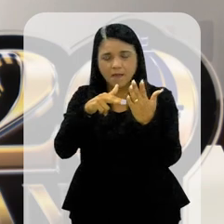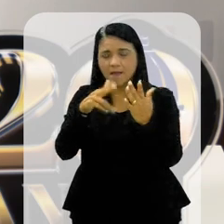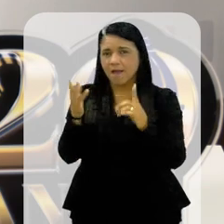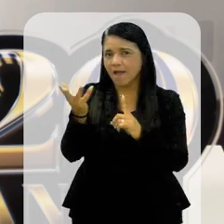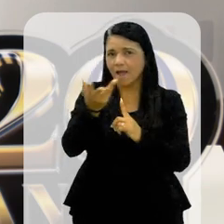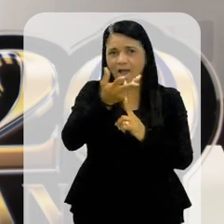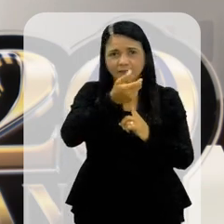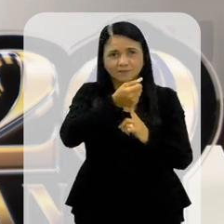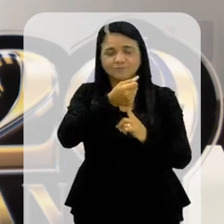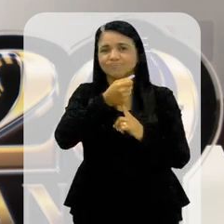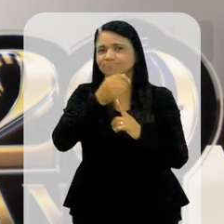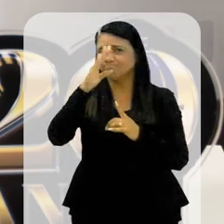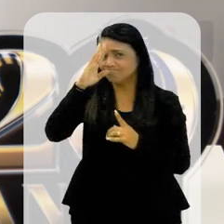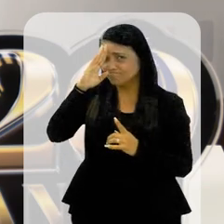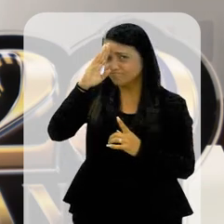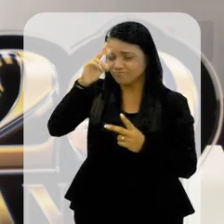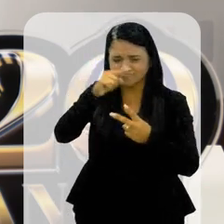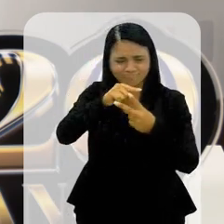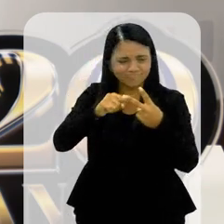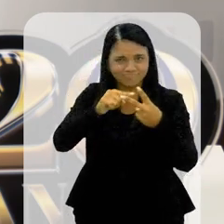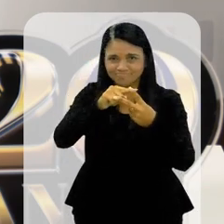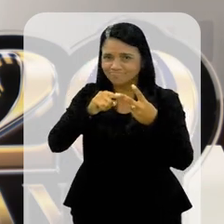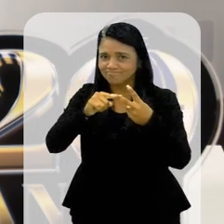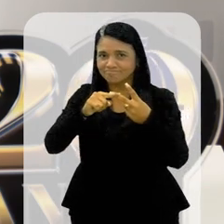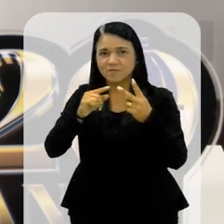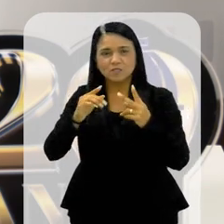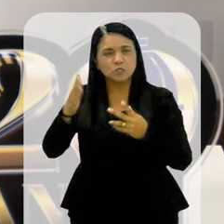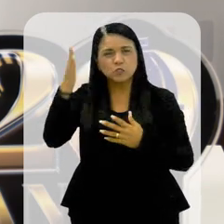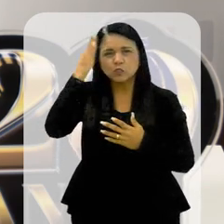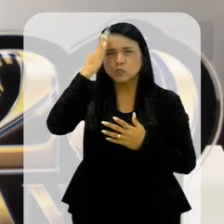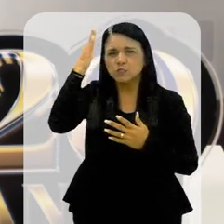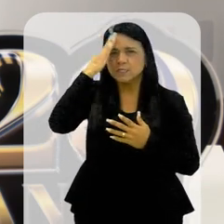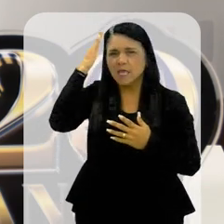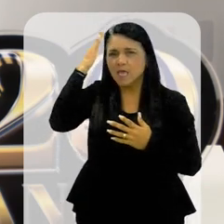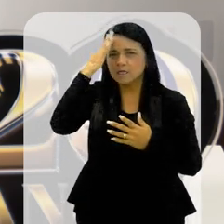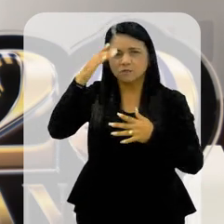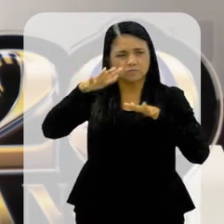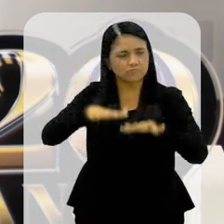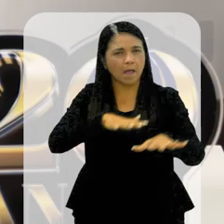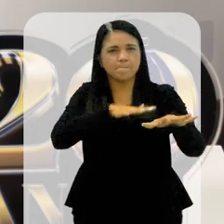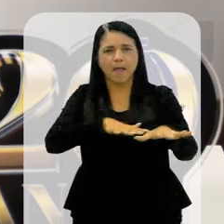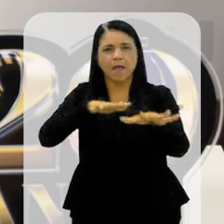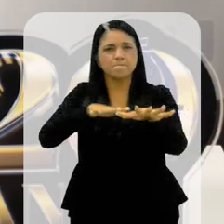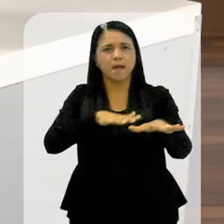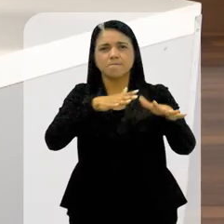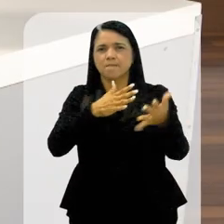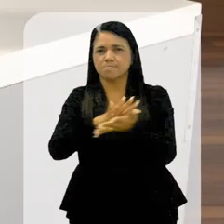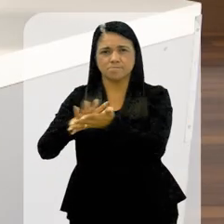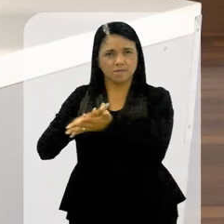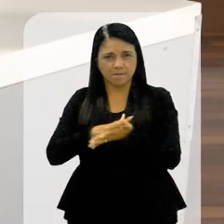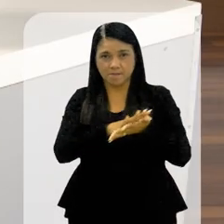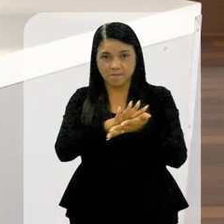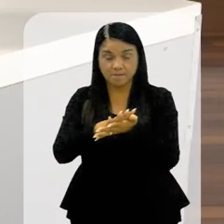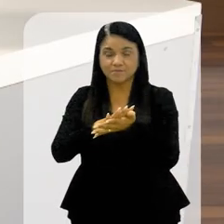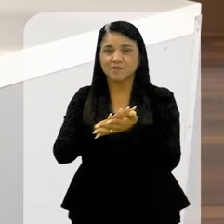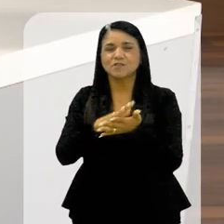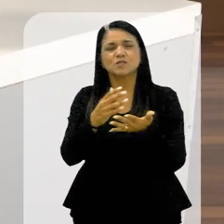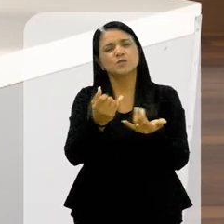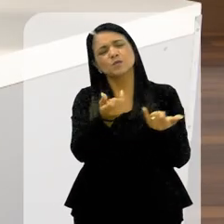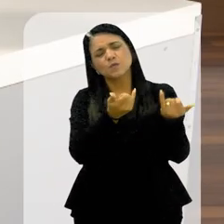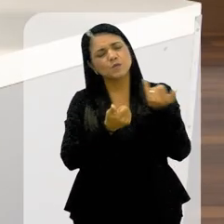são dois fatores fundamentais para o sucesso plástico de uma escola. Verdade. Conta um pouco para a